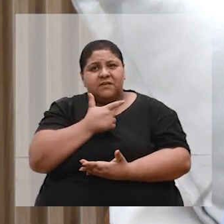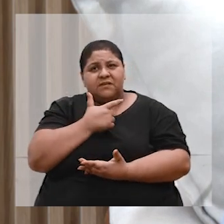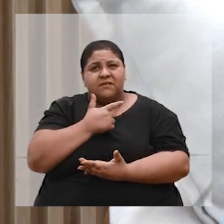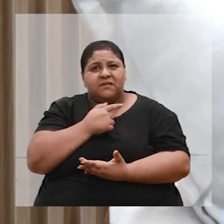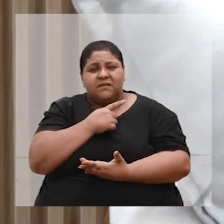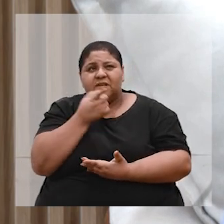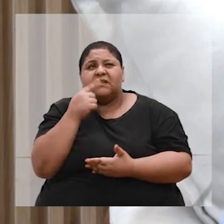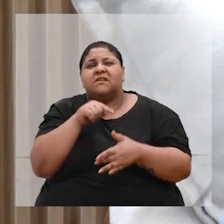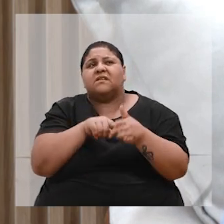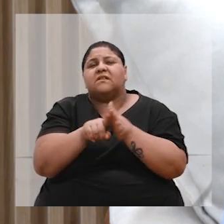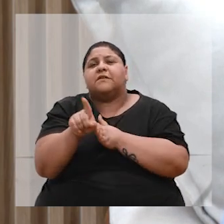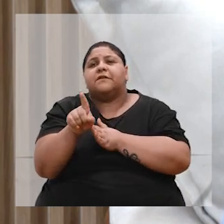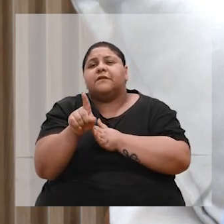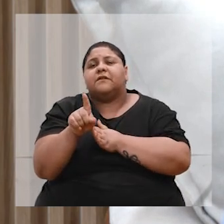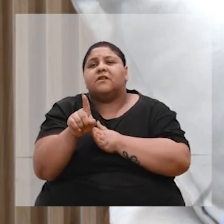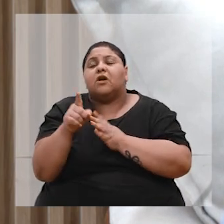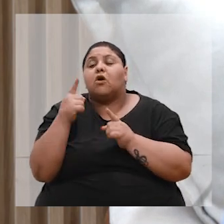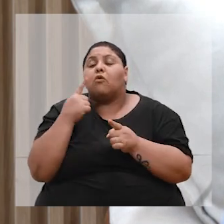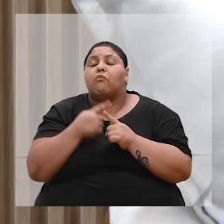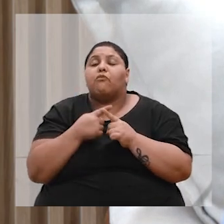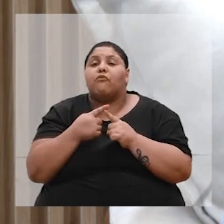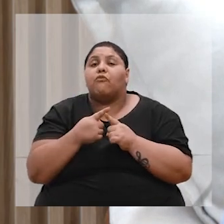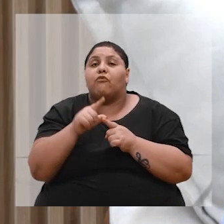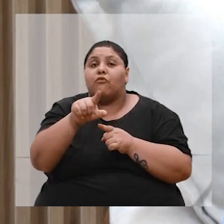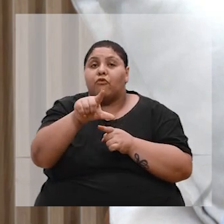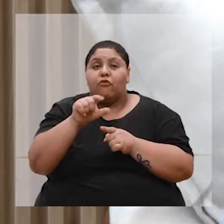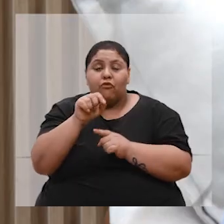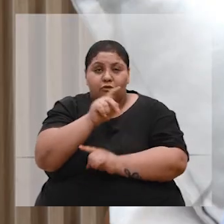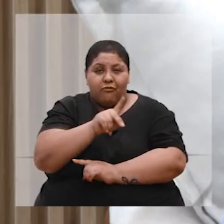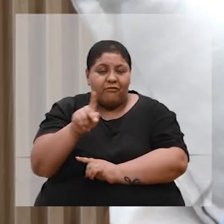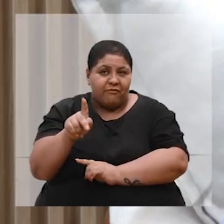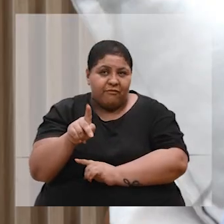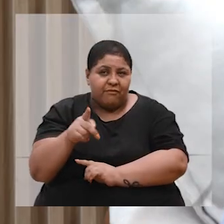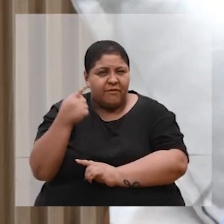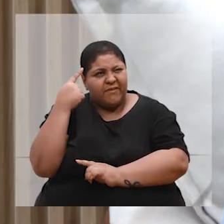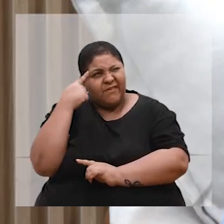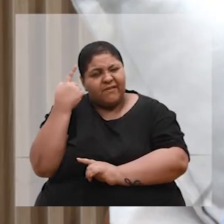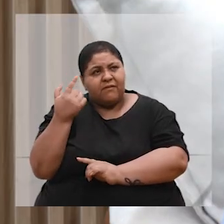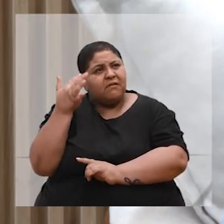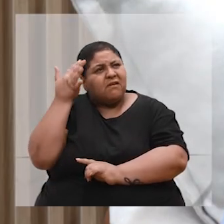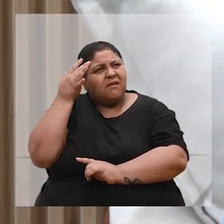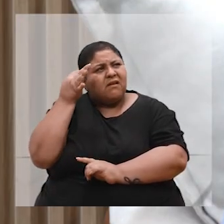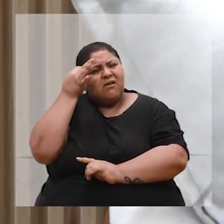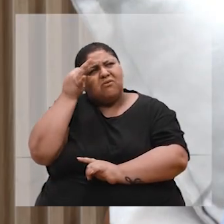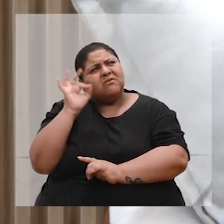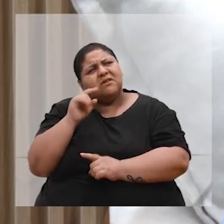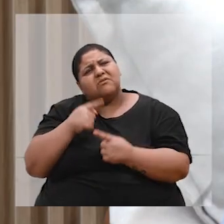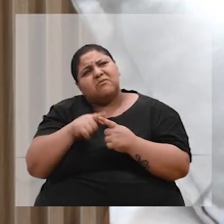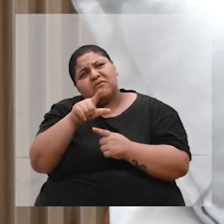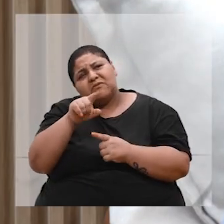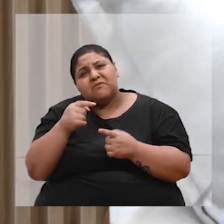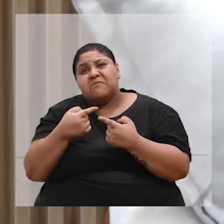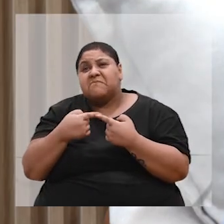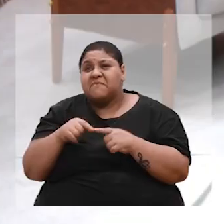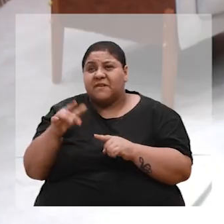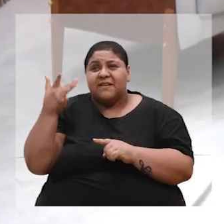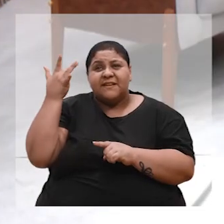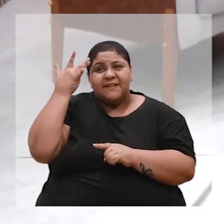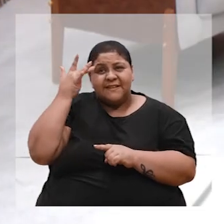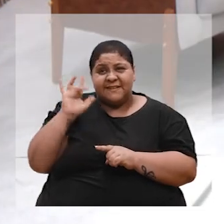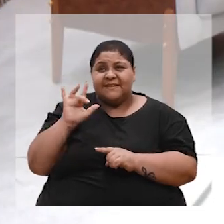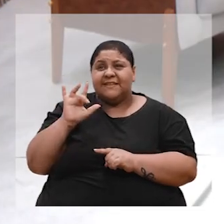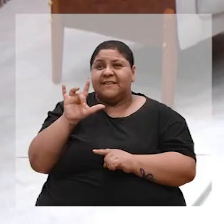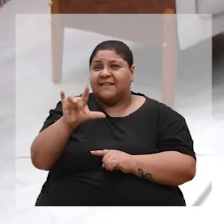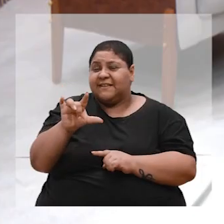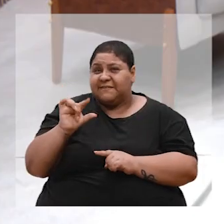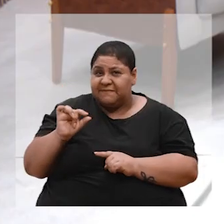que quando tu perguntavas pro Irã por que tu escolheu ser professor, eu pensei assim, eu não sei por que eu escolhi, mas eu sei porque eu não